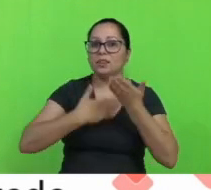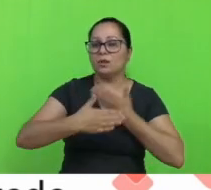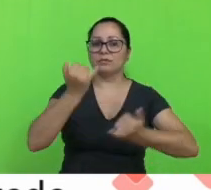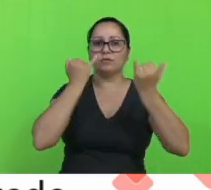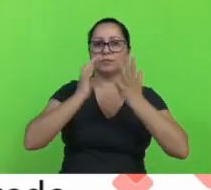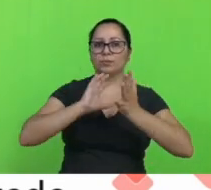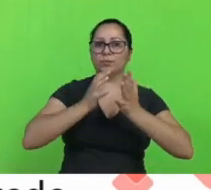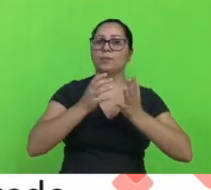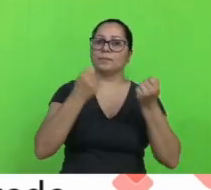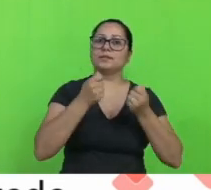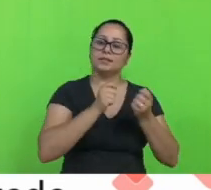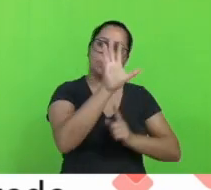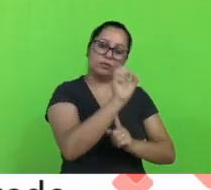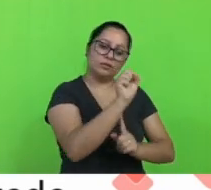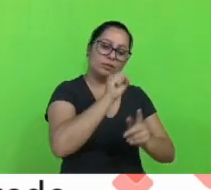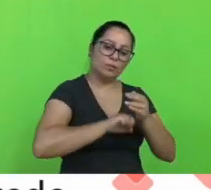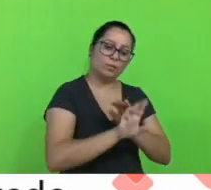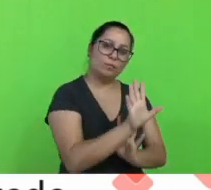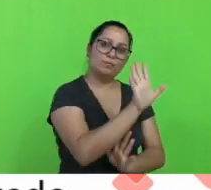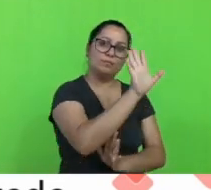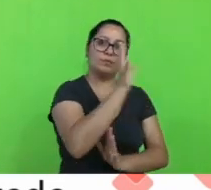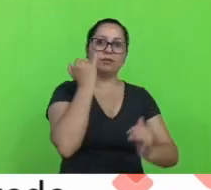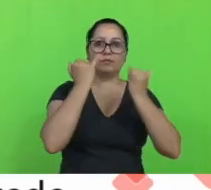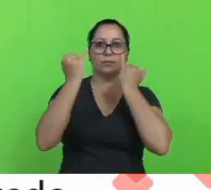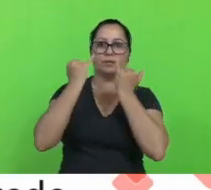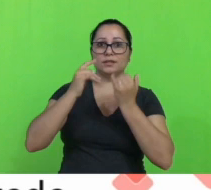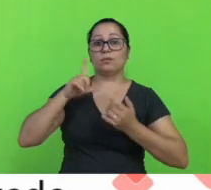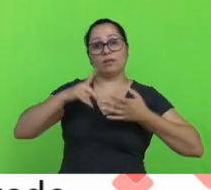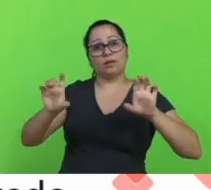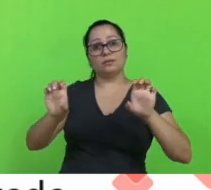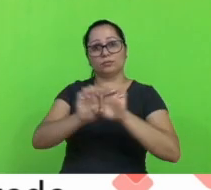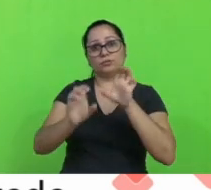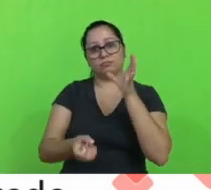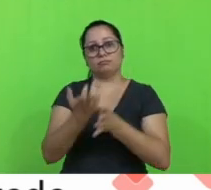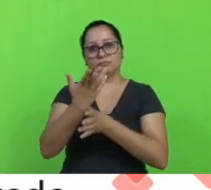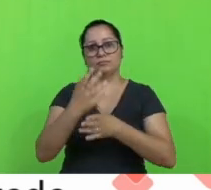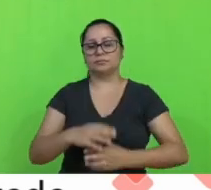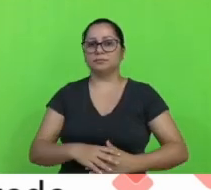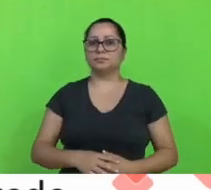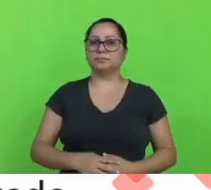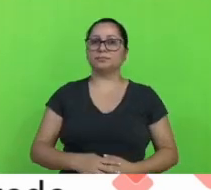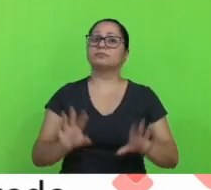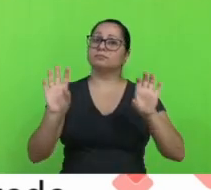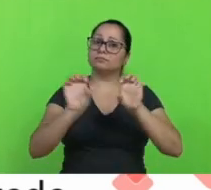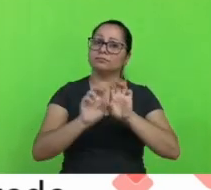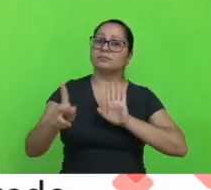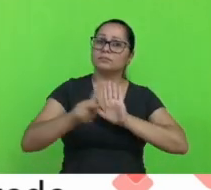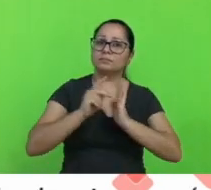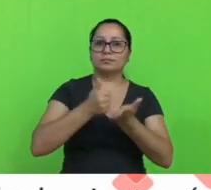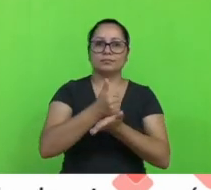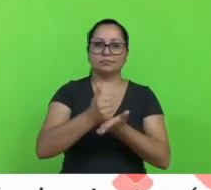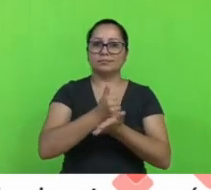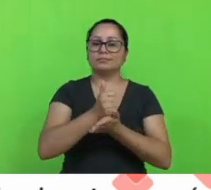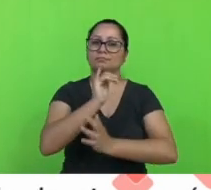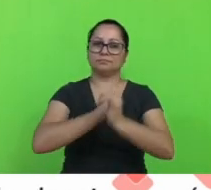têm que passar pelo roteador. Então, forma essa estrutura. E essa é a estrutura